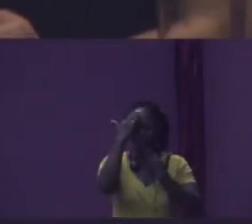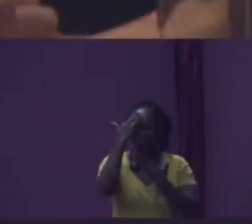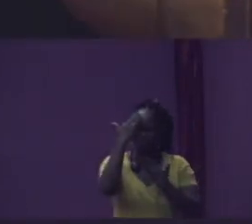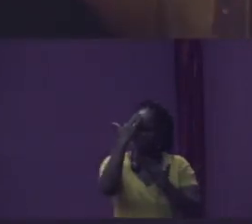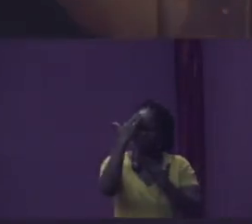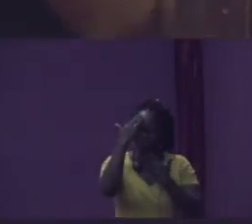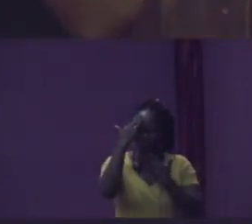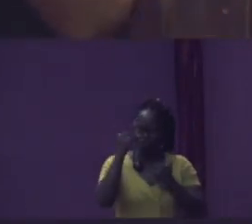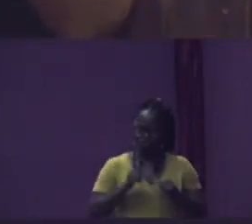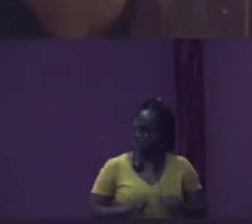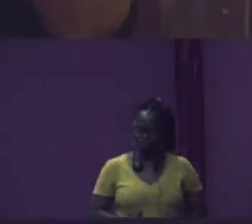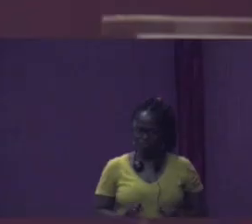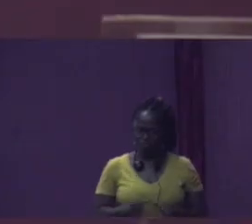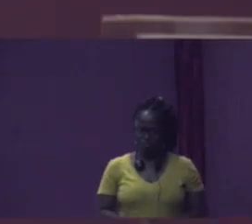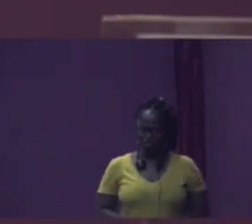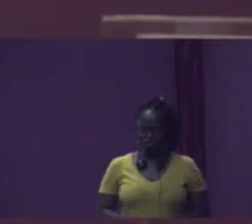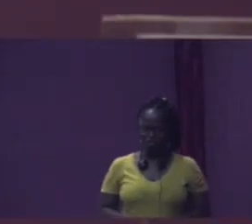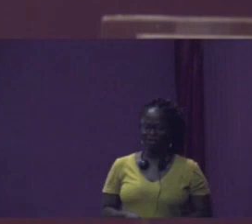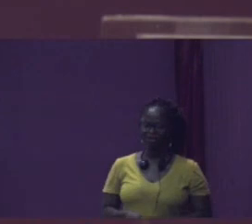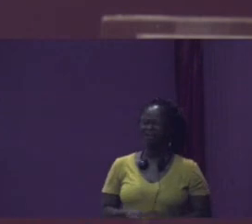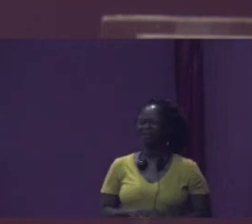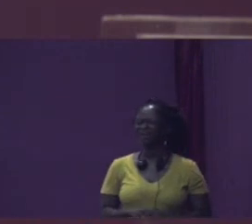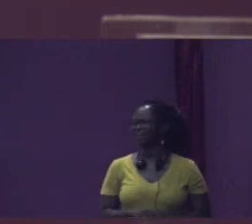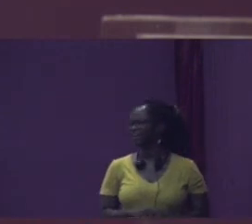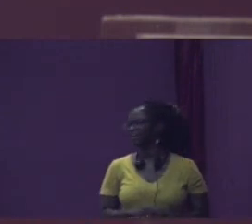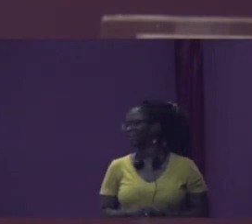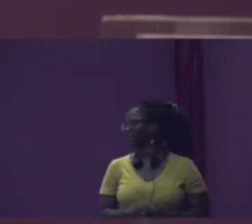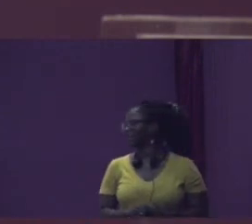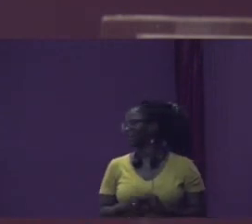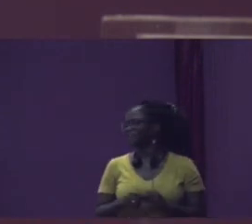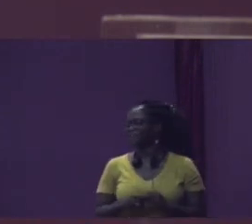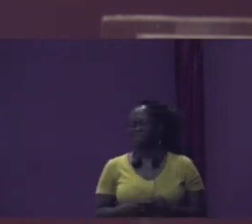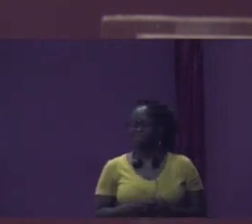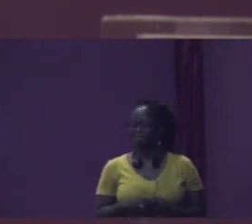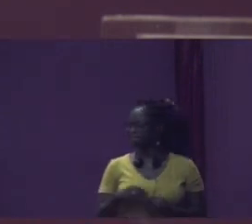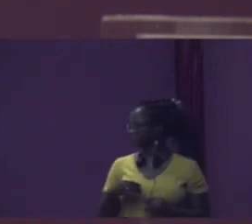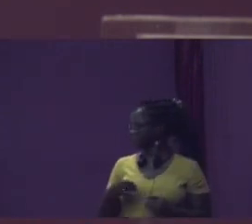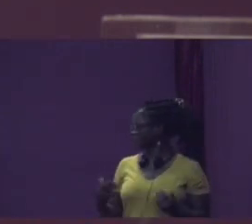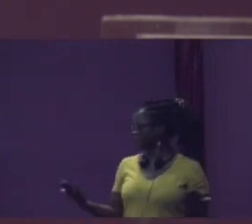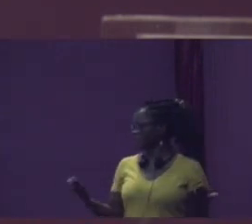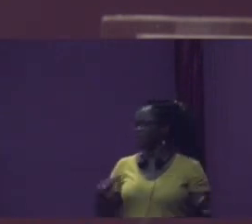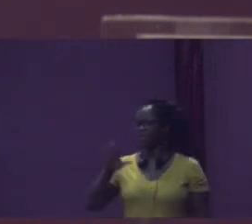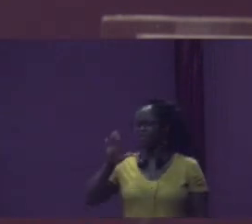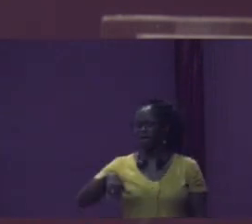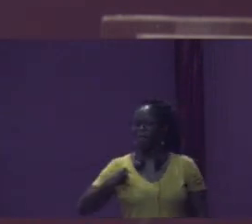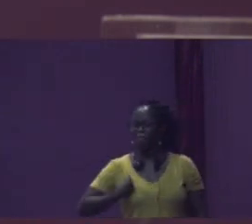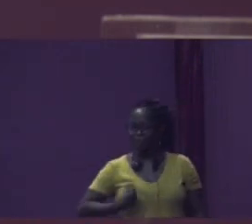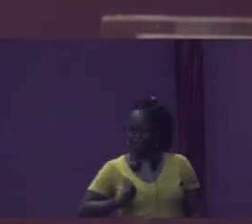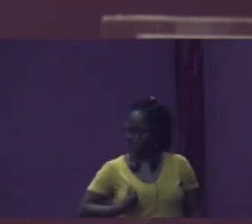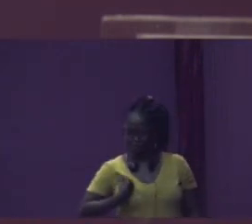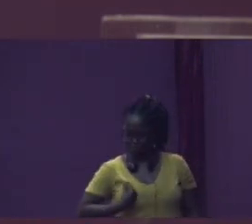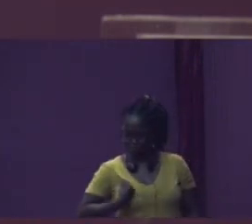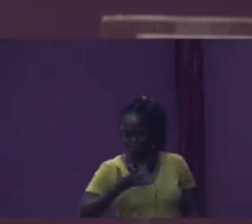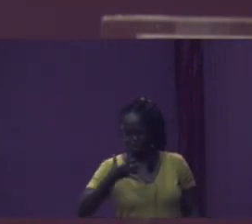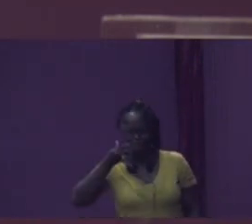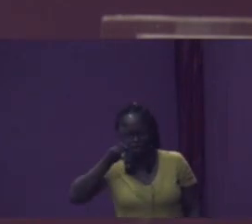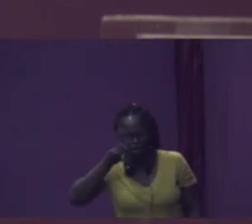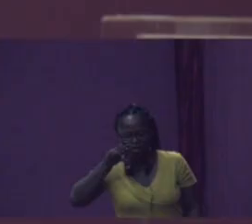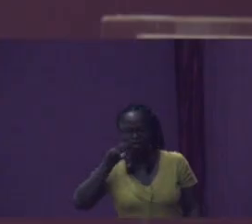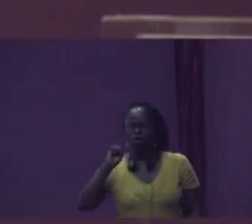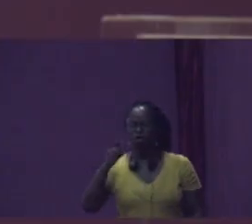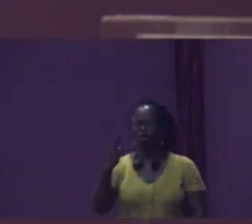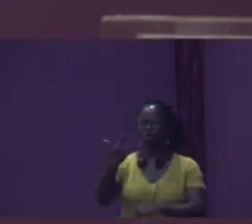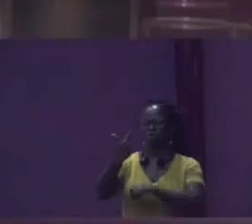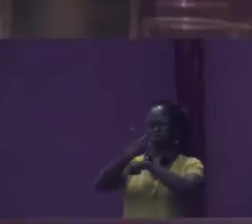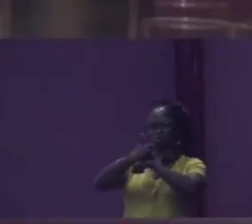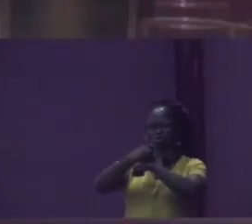todos. Obrigada, plateia, também. Quem participou com a gente aqui presencialmente, quem